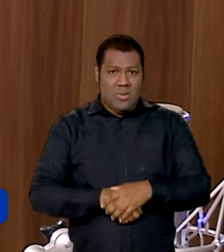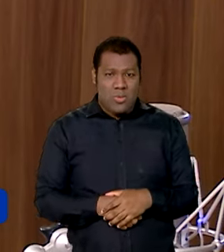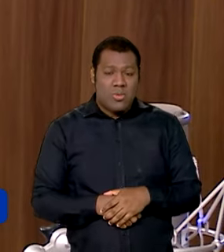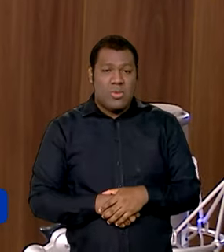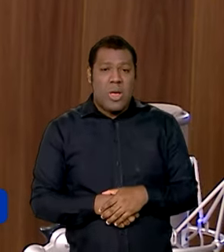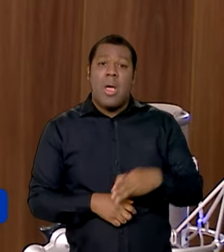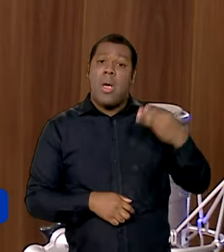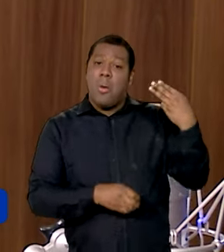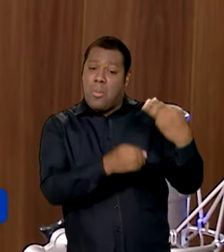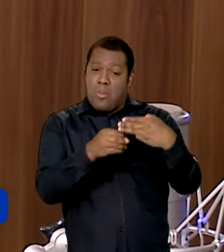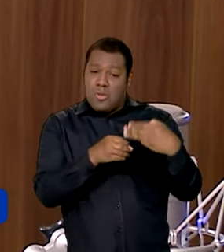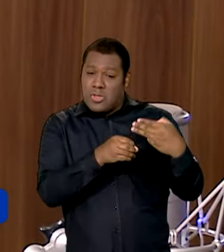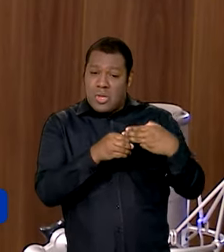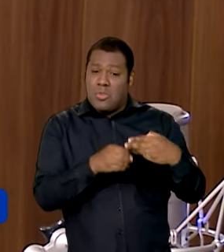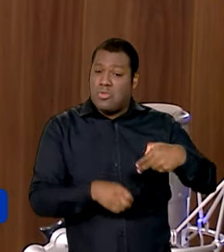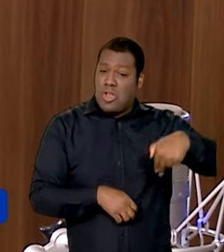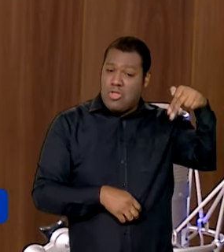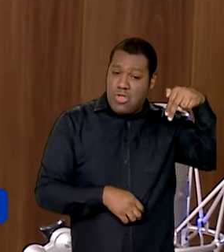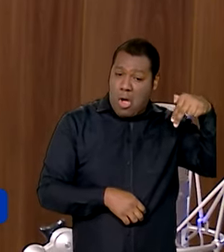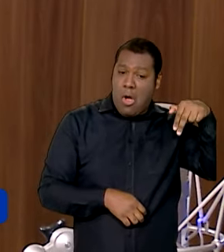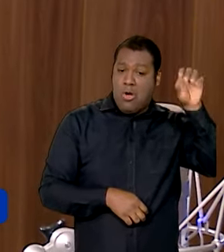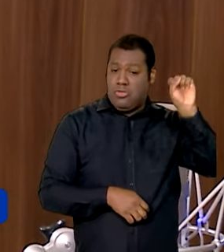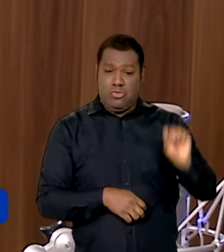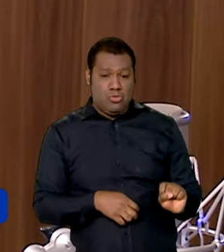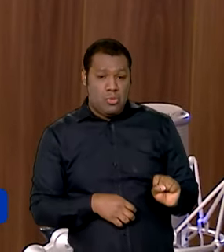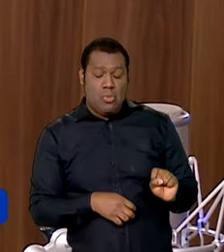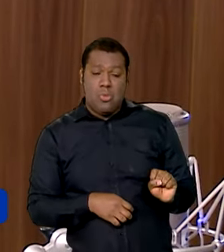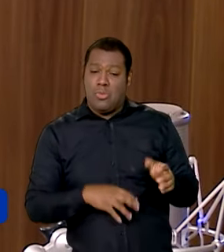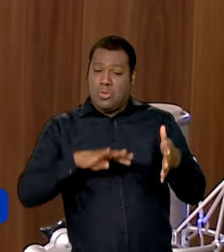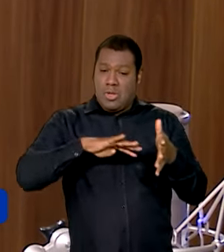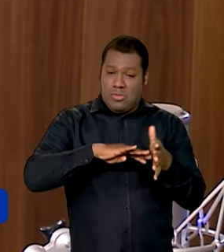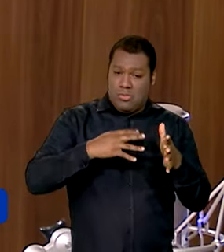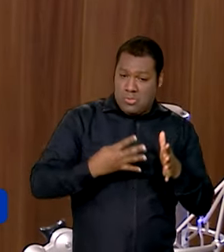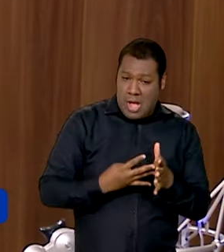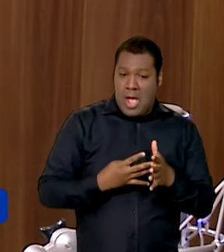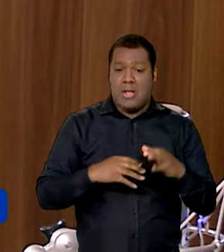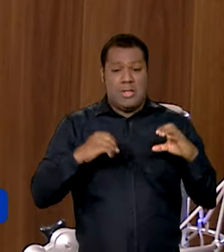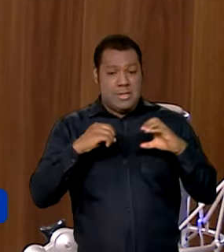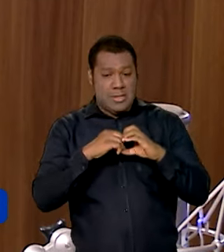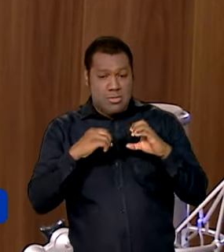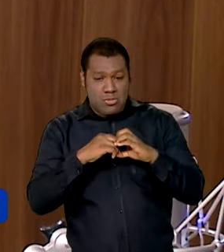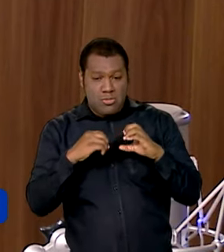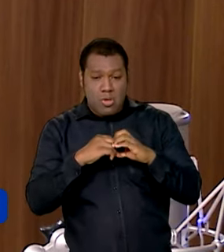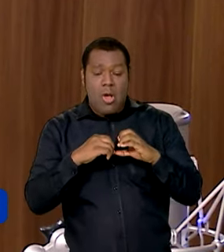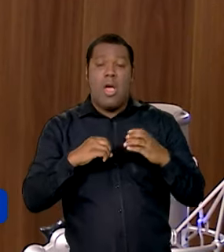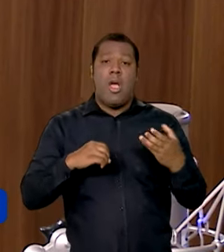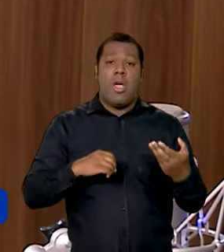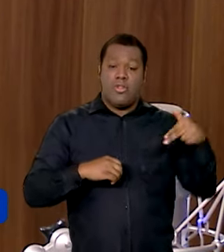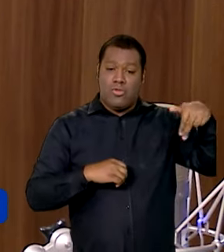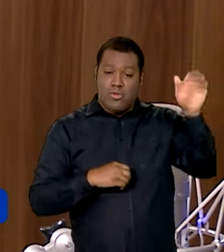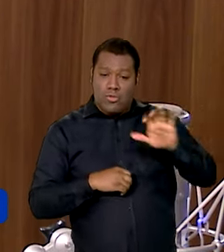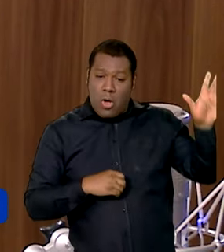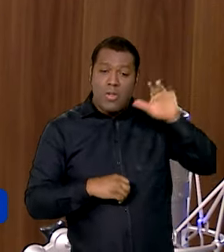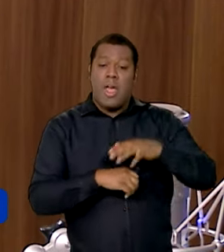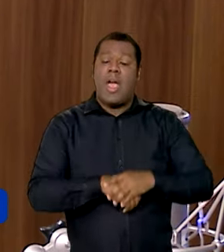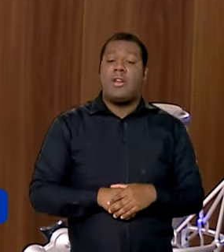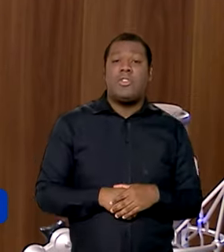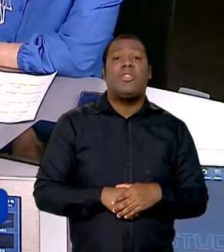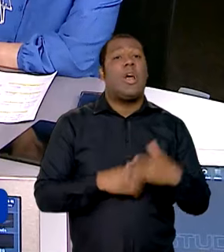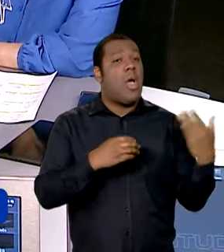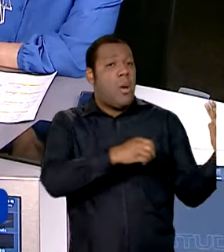de norte é sul do país não teve nenhuma região do país então isso Exige uma sinergia maior é uma organização